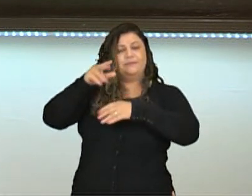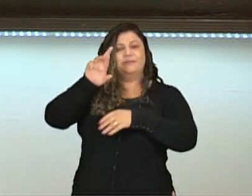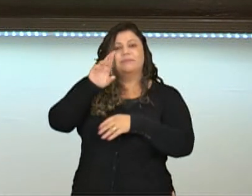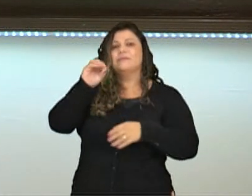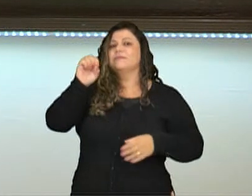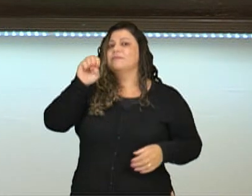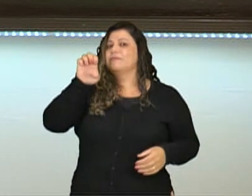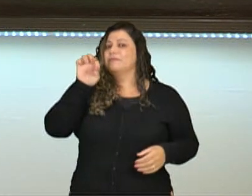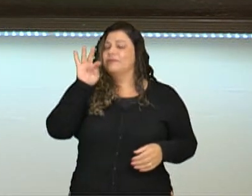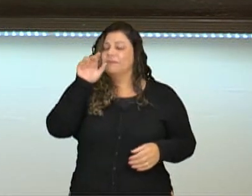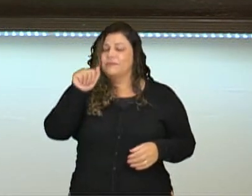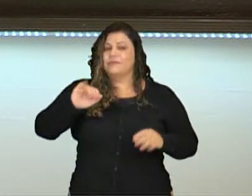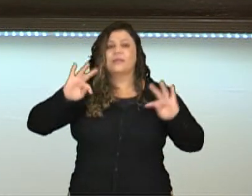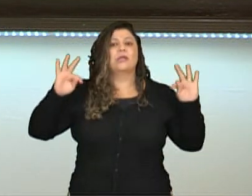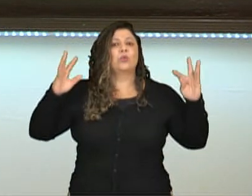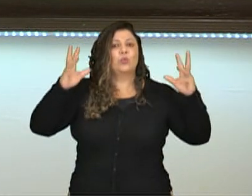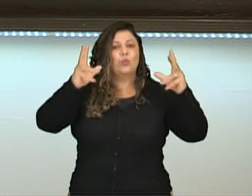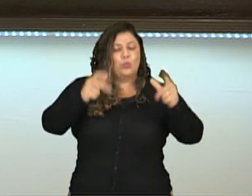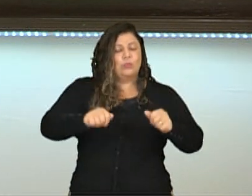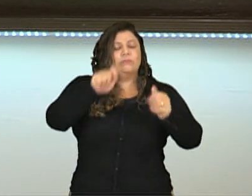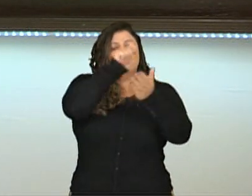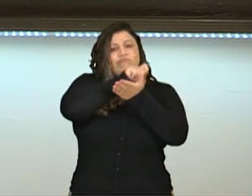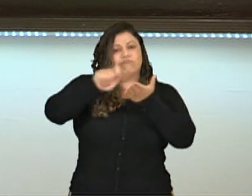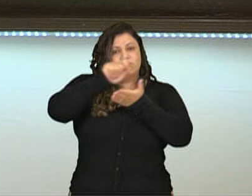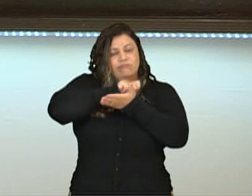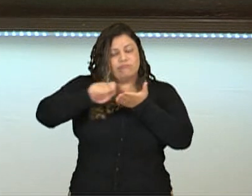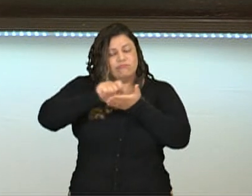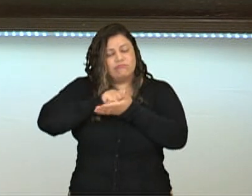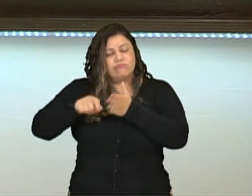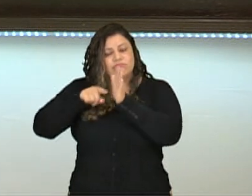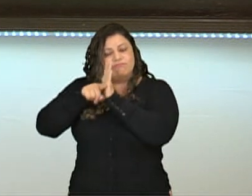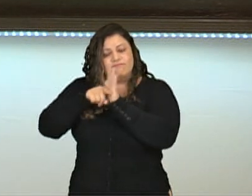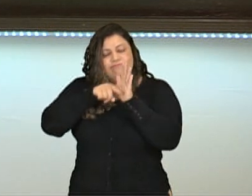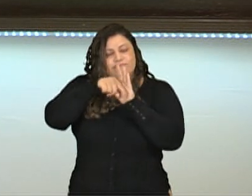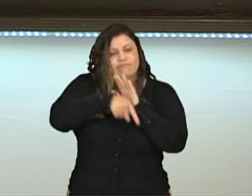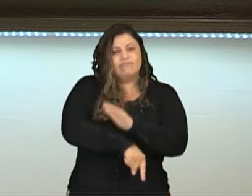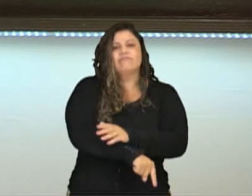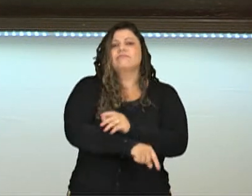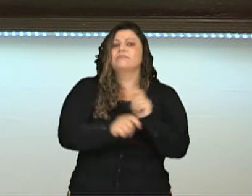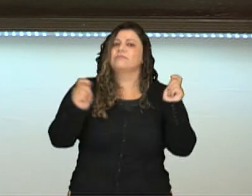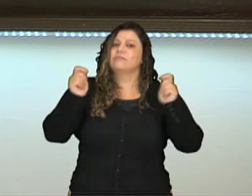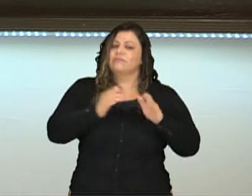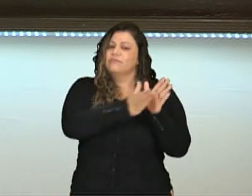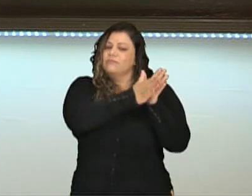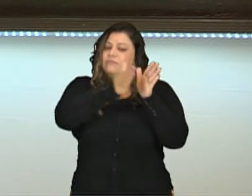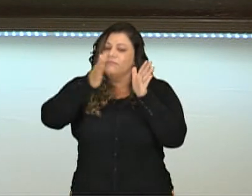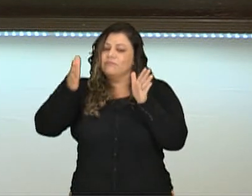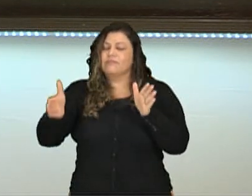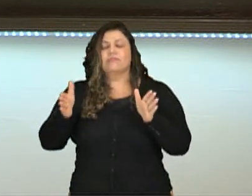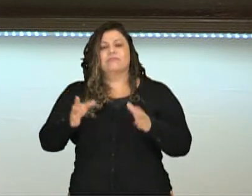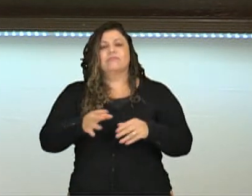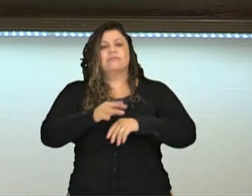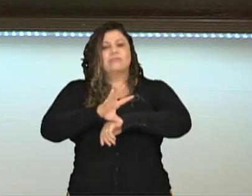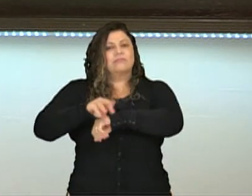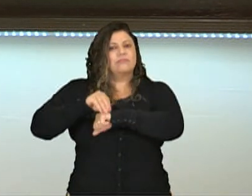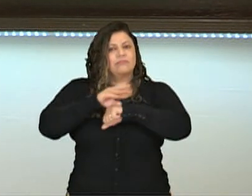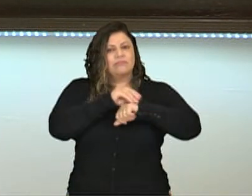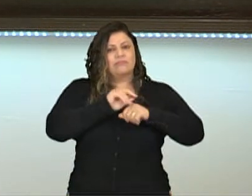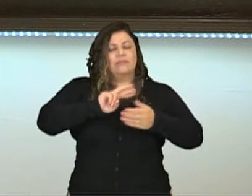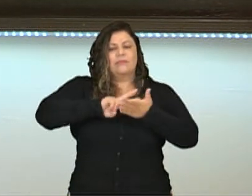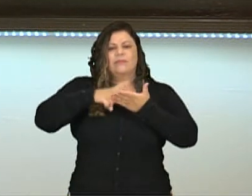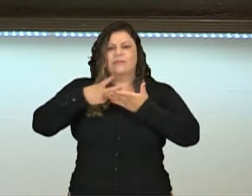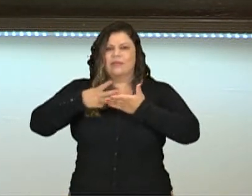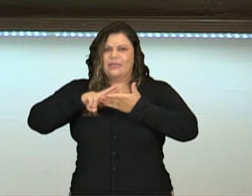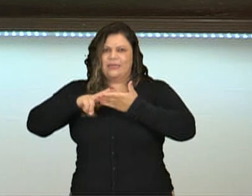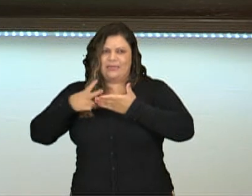toda a escrita, todas as fontes históricas do Egito passaram a ser, né, de conhecimento, ou melhor, foram